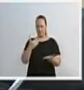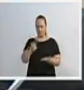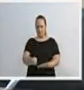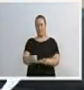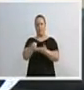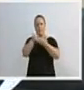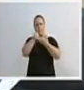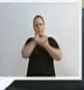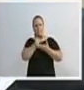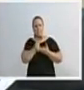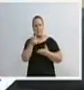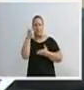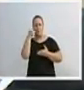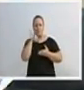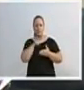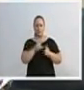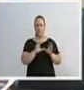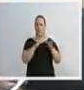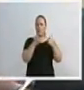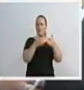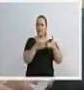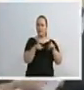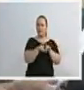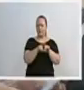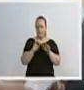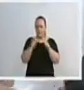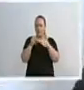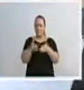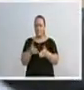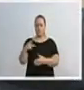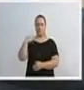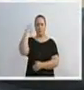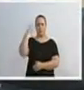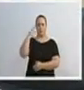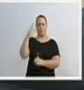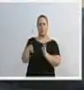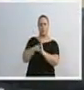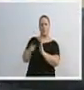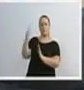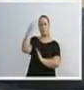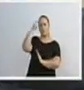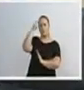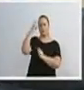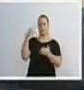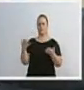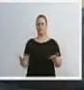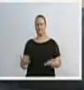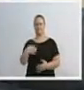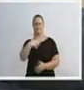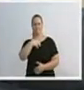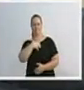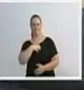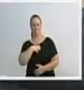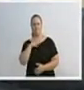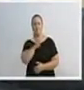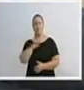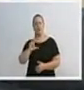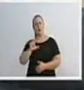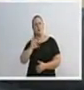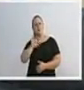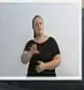para a realização de uma conferência e de um Fórum Municipal de Políticas Culturais. Lamentável que a cidade de Blumenau esteja nesta condição e